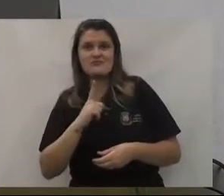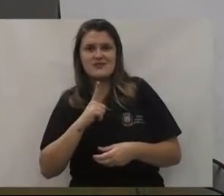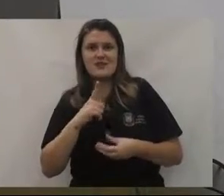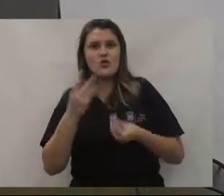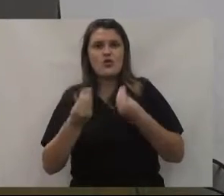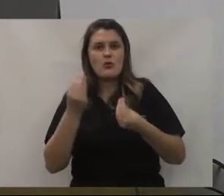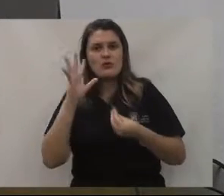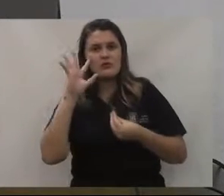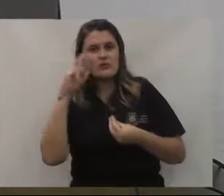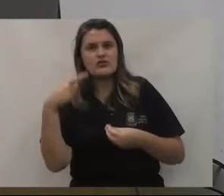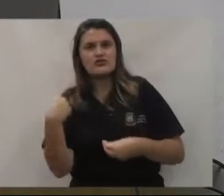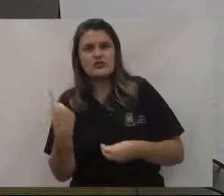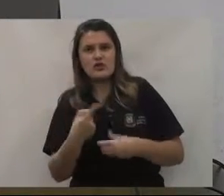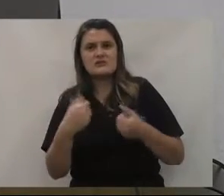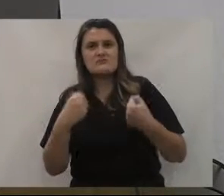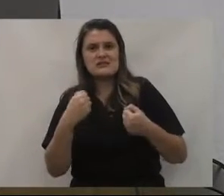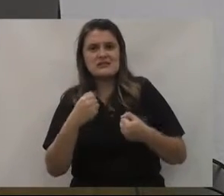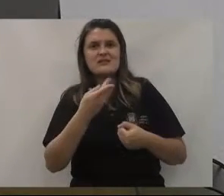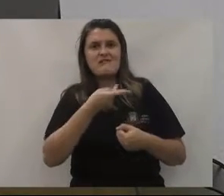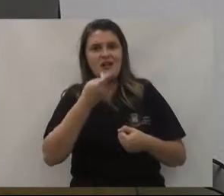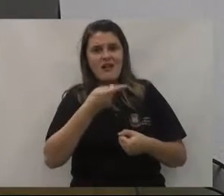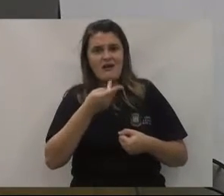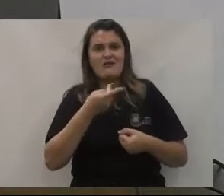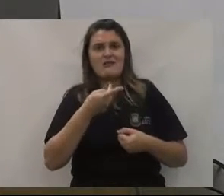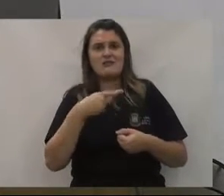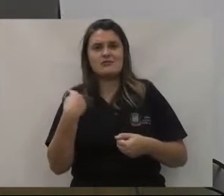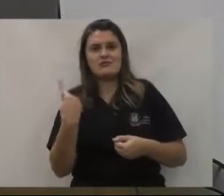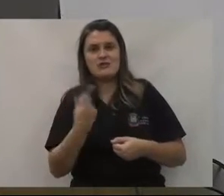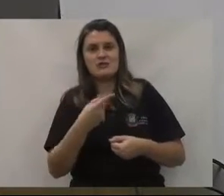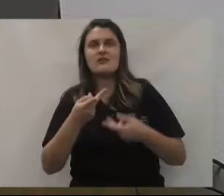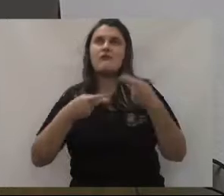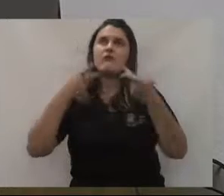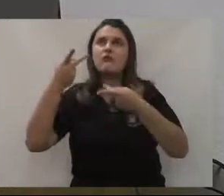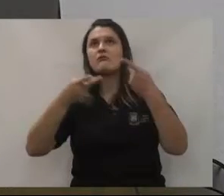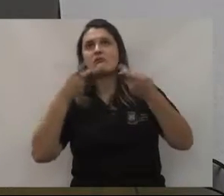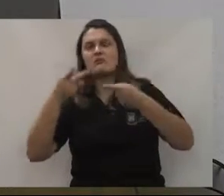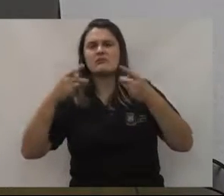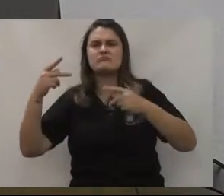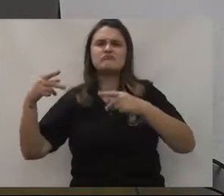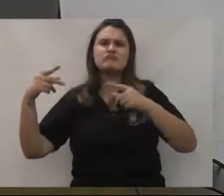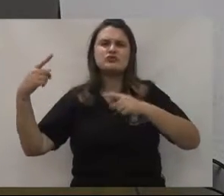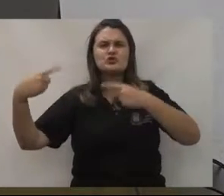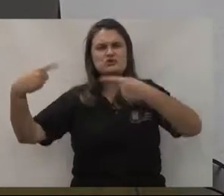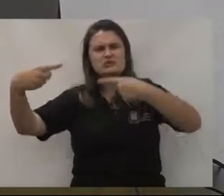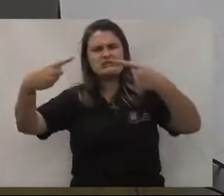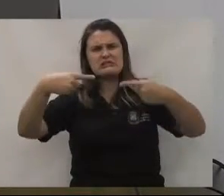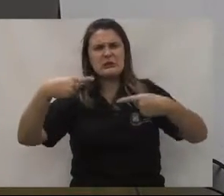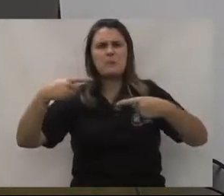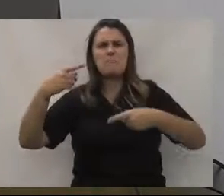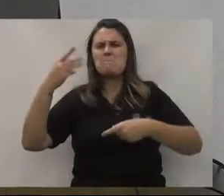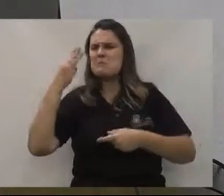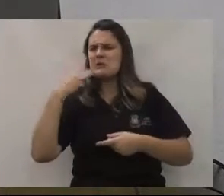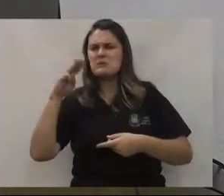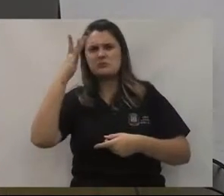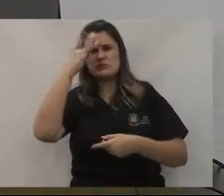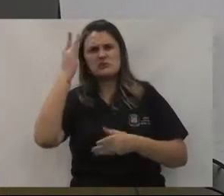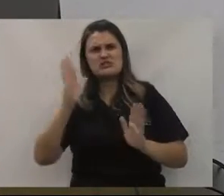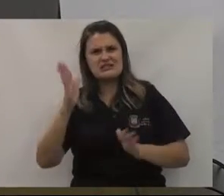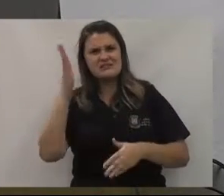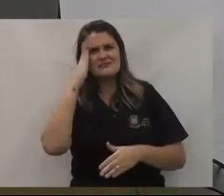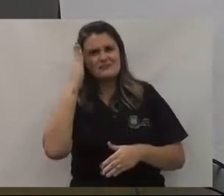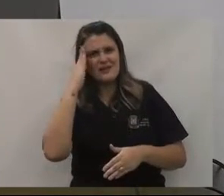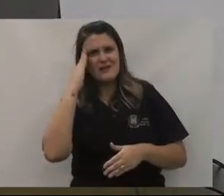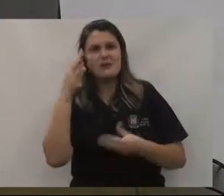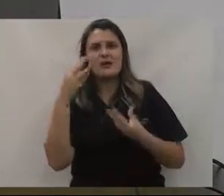temos que nos mexer, pessoal. Nós estamos falando aí por fora, digamos assim, milhares de pessoas já sabem desse problema,